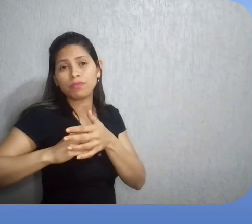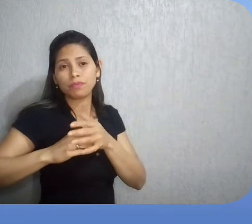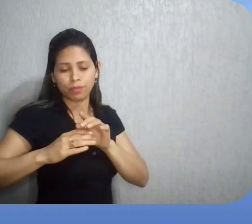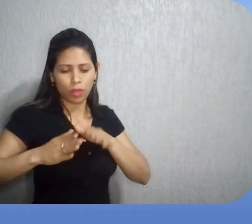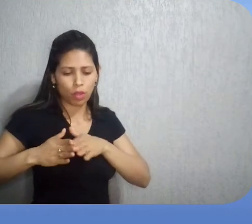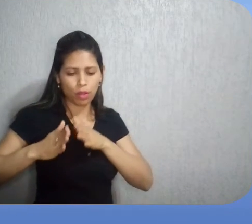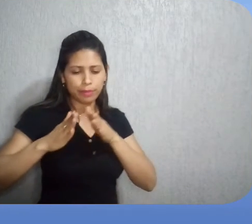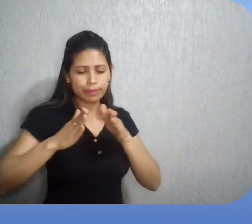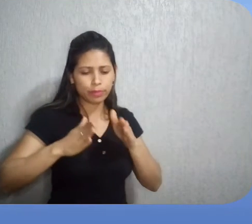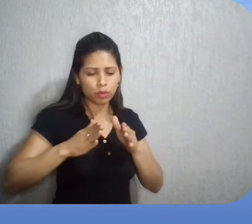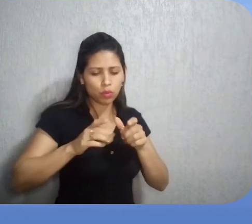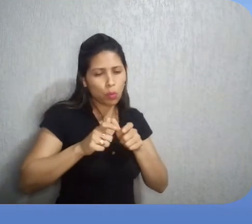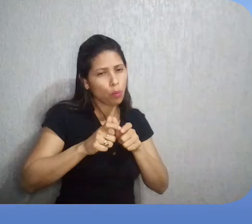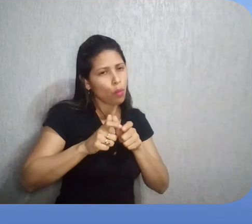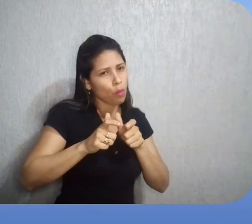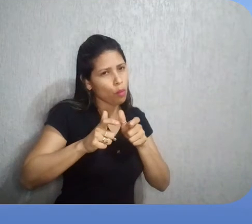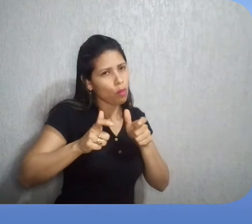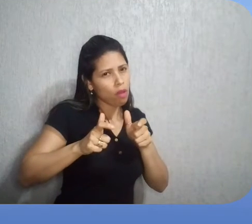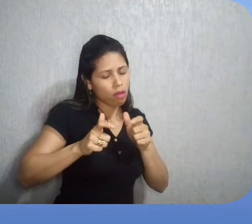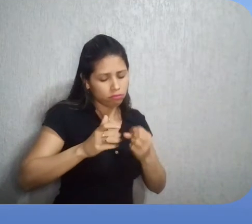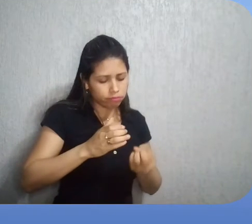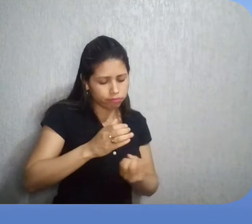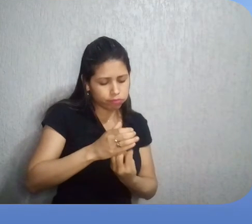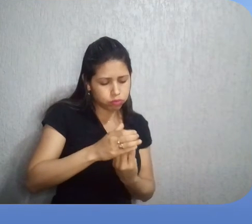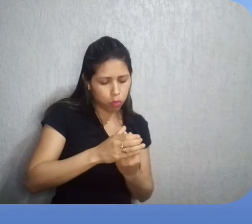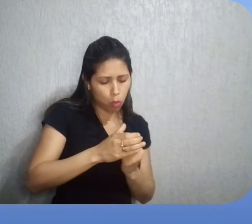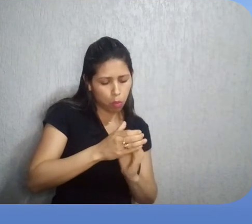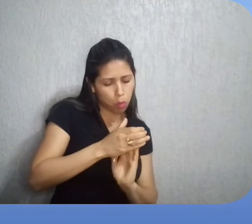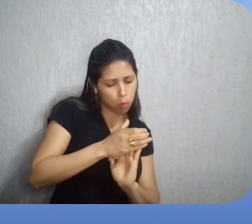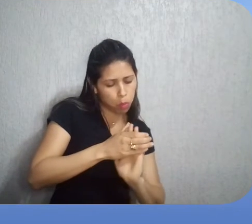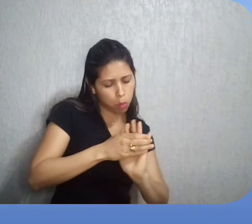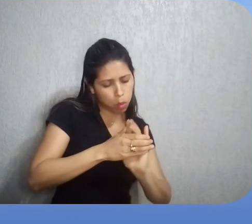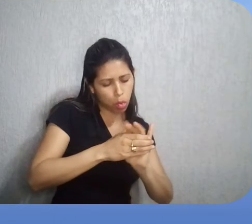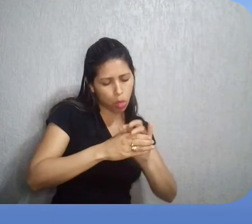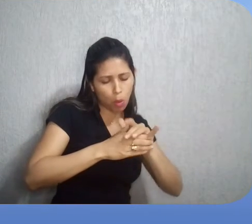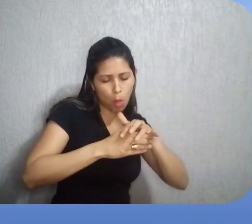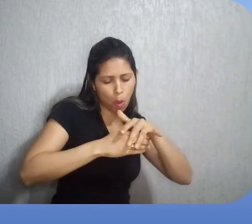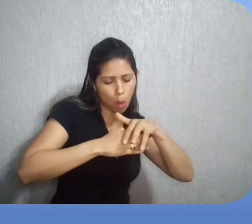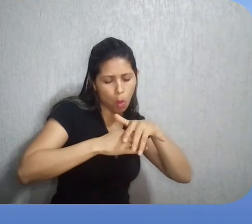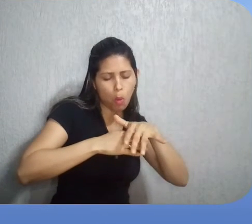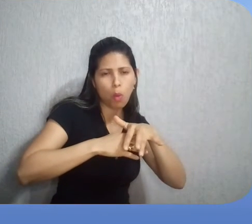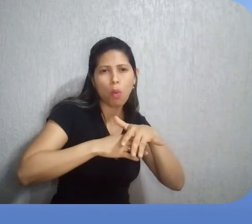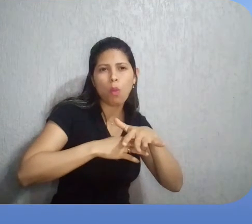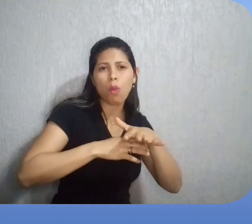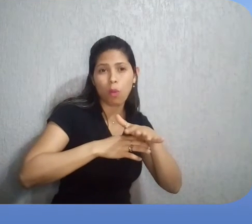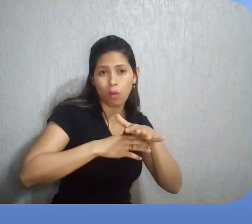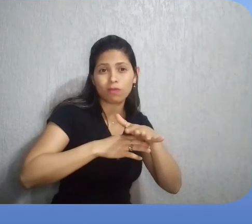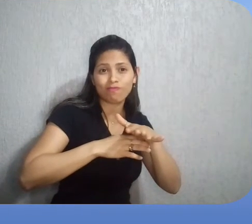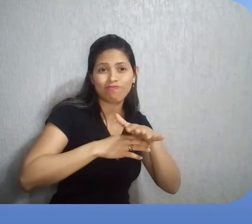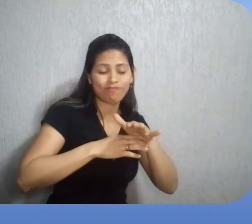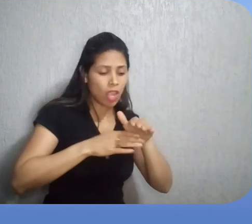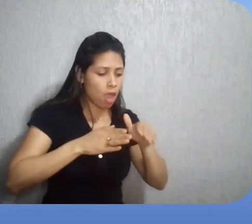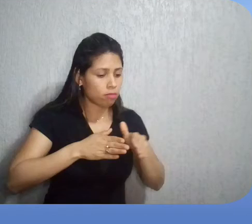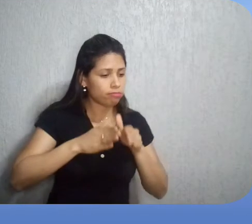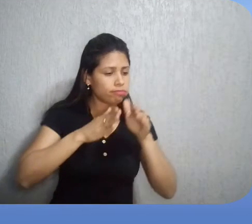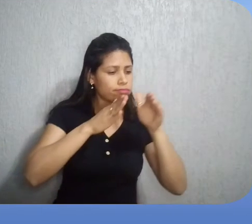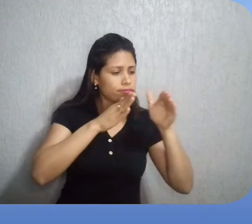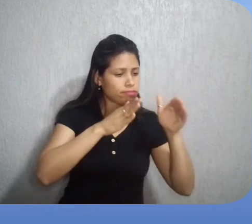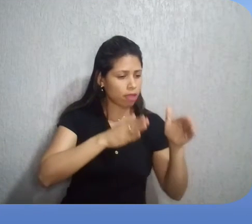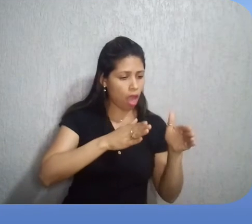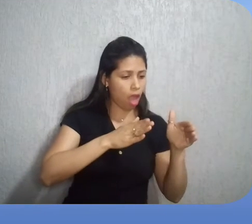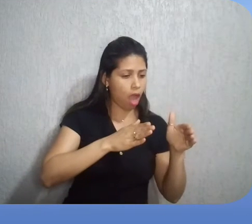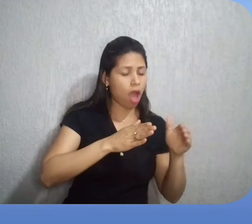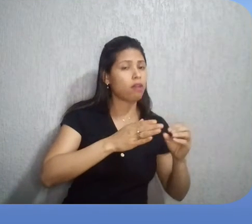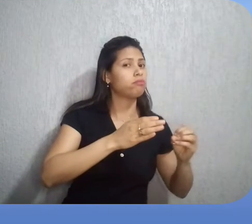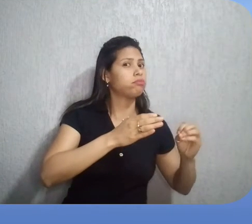vai assim fazendo crescer a rocha até que sai acima da linha da água do oceano. Nesse